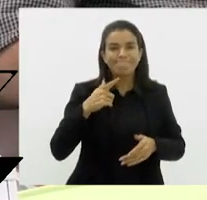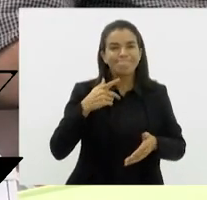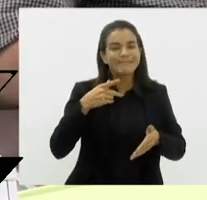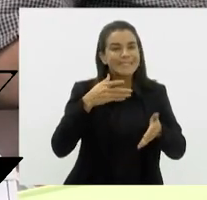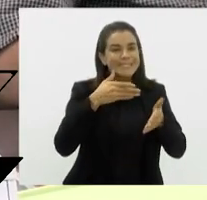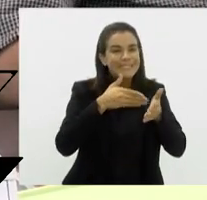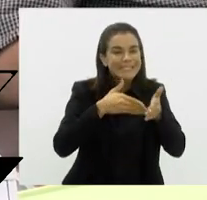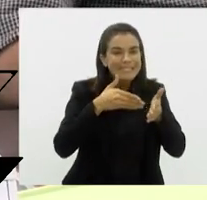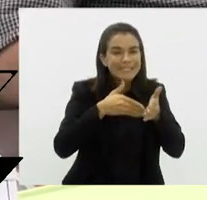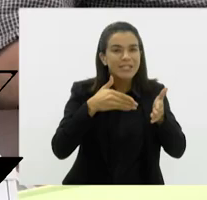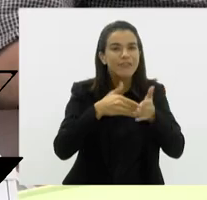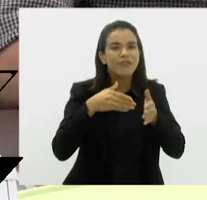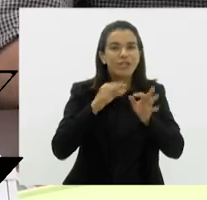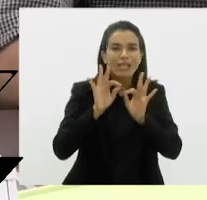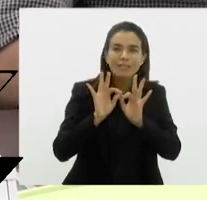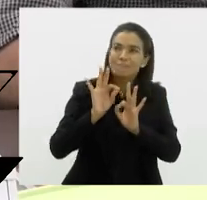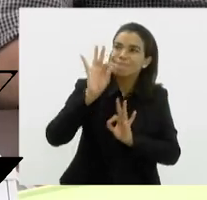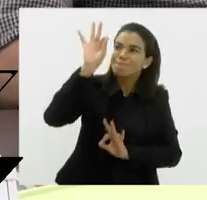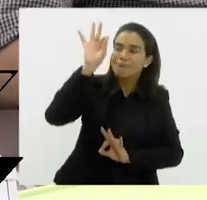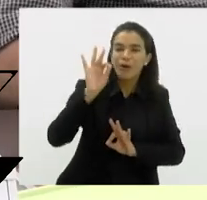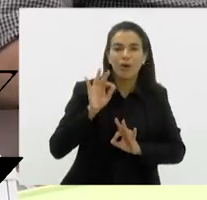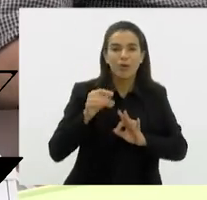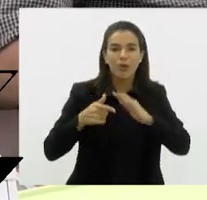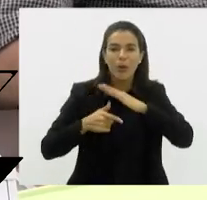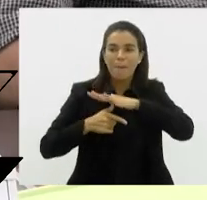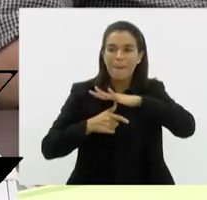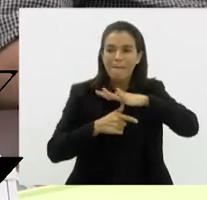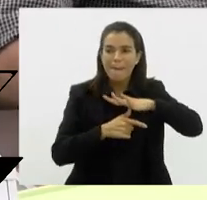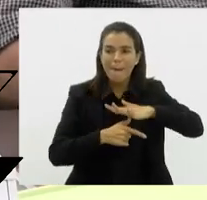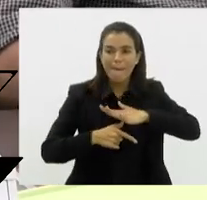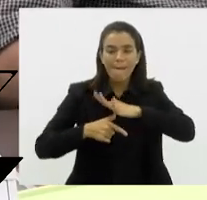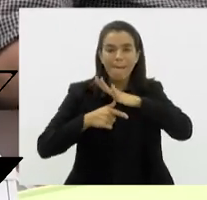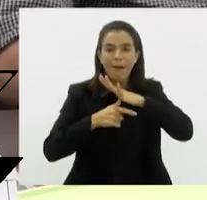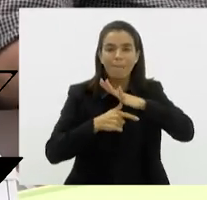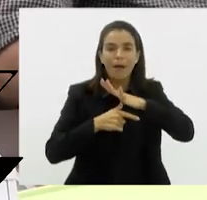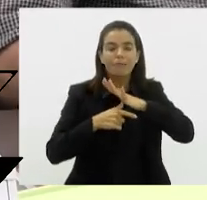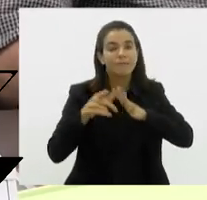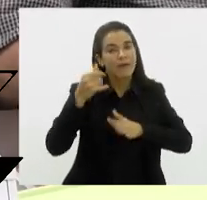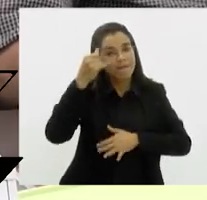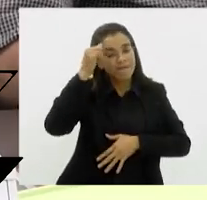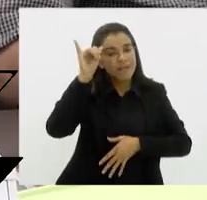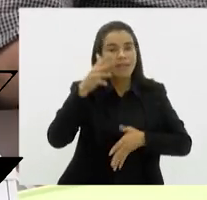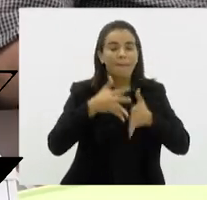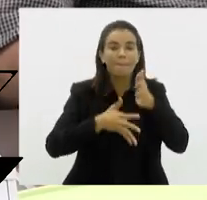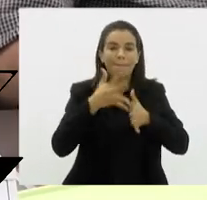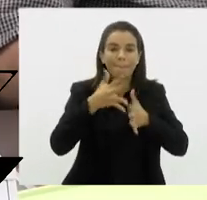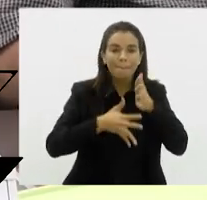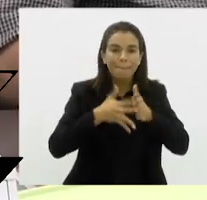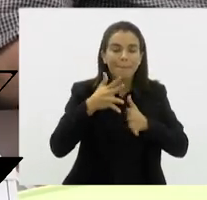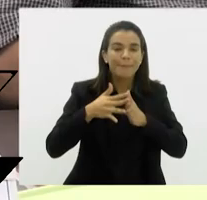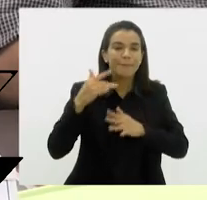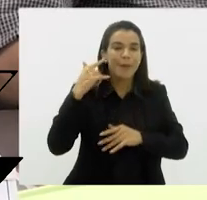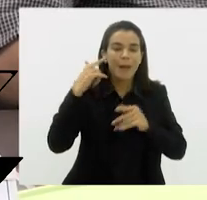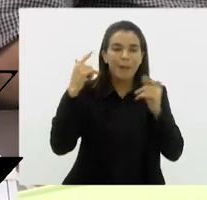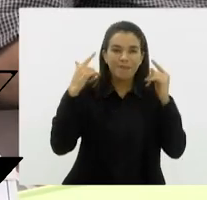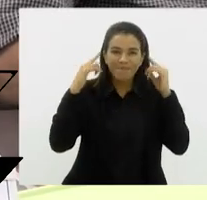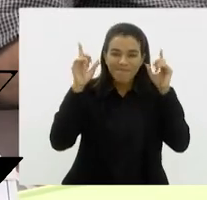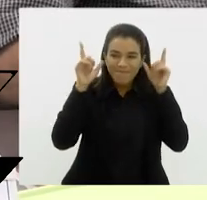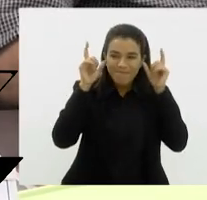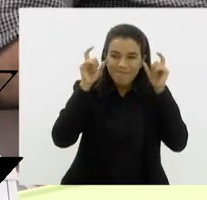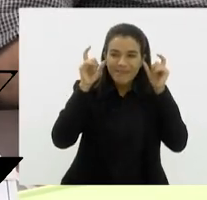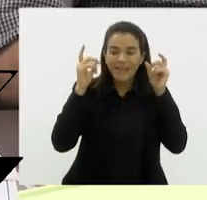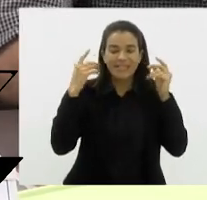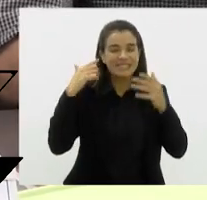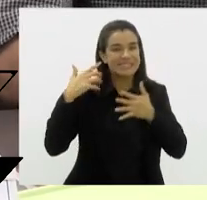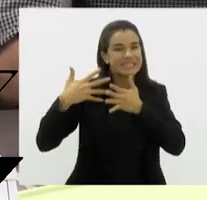do helicóptero. Um dos pontos era o voo ser mais alto para não perturbar as pessoas, a saúde auditiva. E ele disse que não